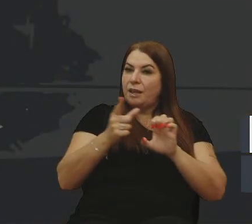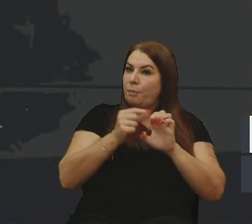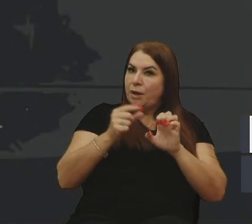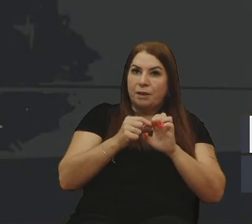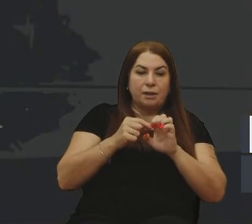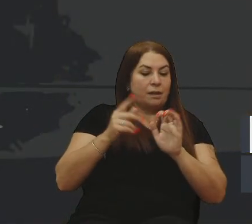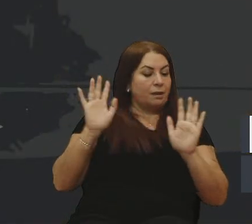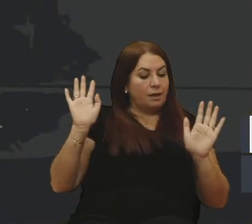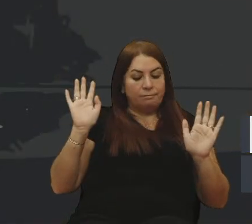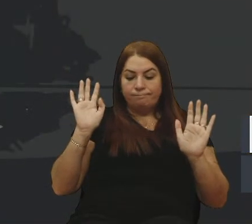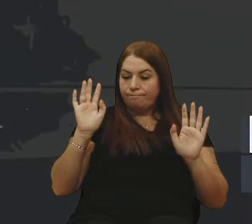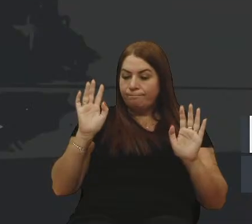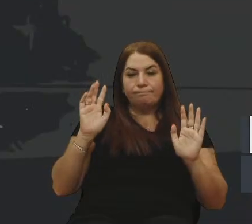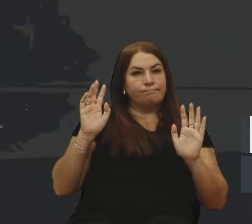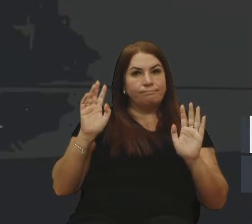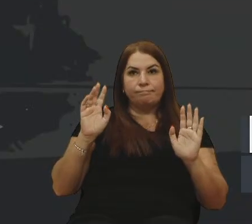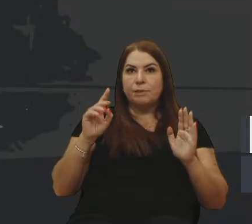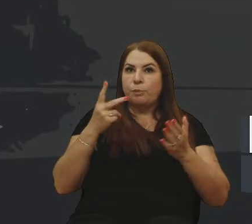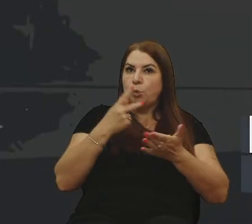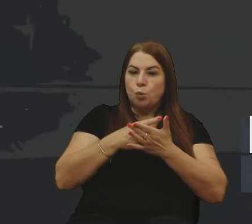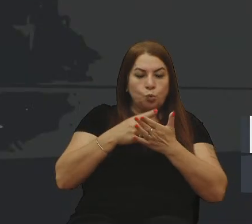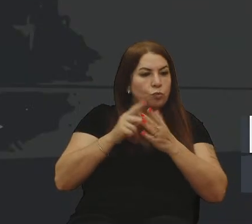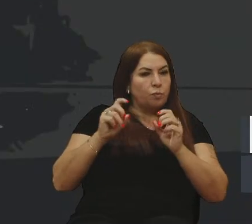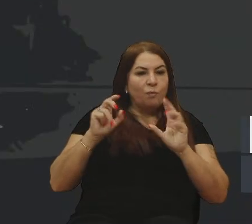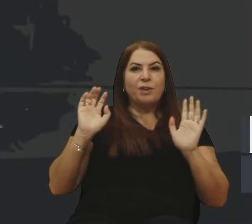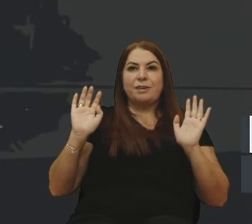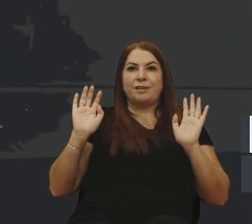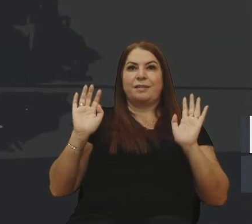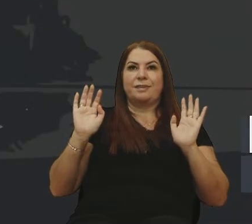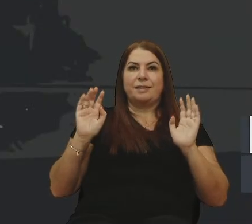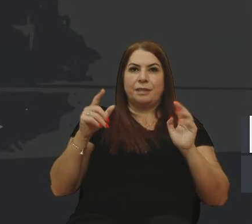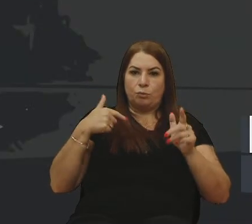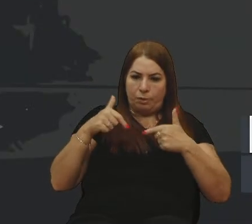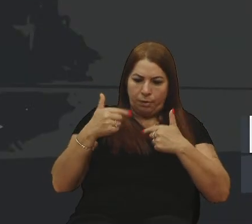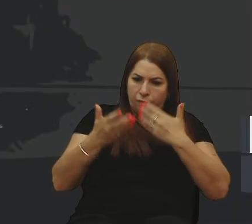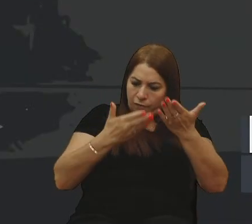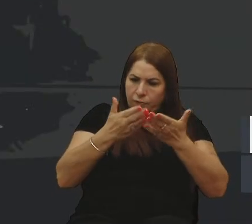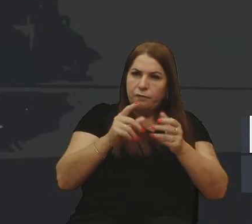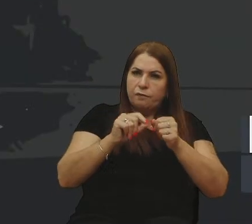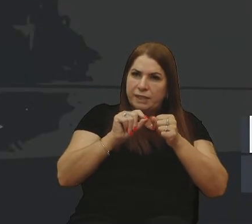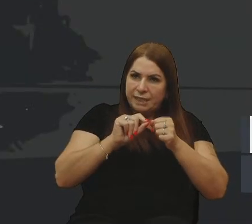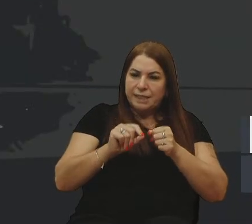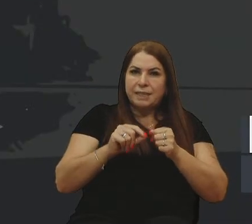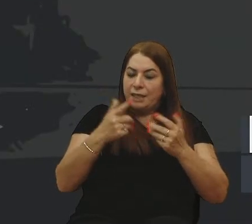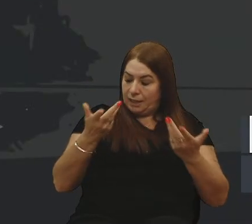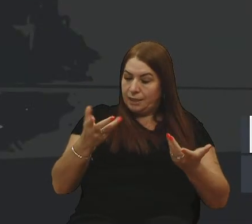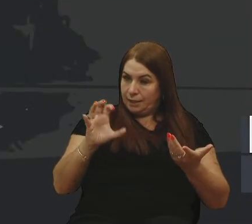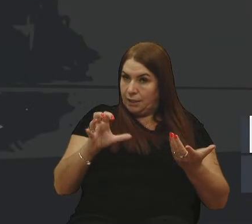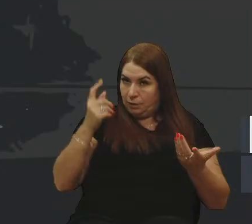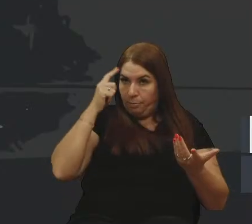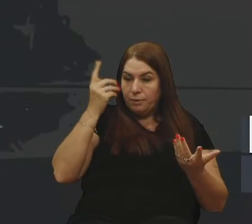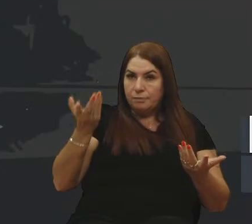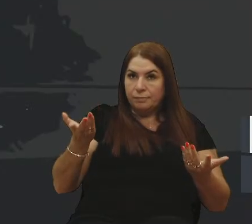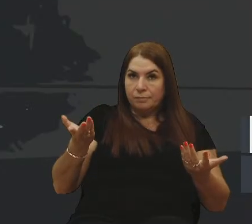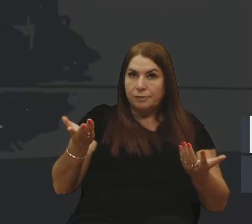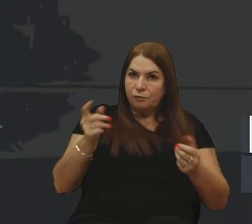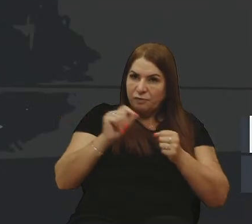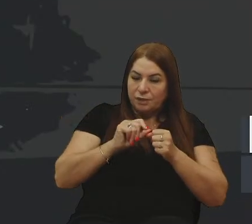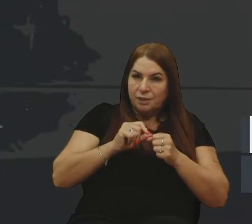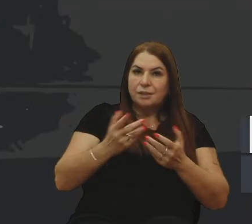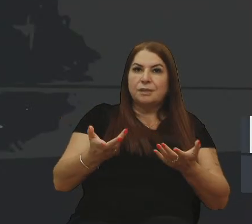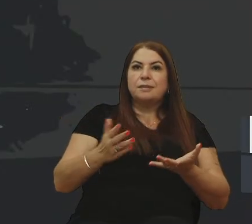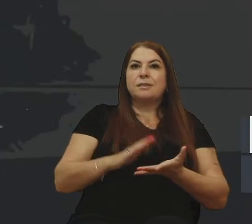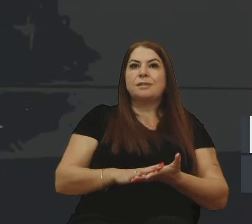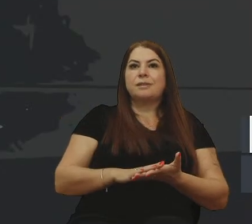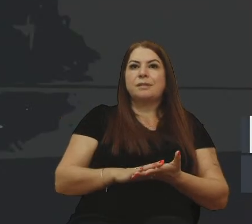faca na caveira, né? Tem produto, vamos vender. Tem serviço, vamos oferecer, vamos fazer. Não é assim? Vocês não pensam assim? Vamos fazer?